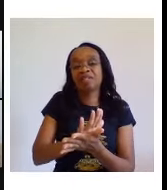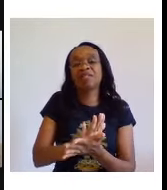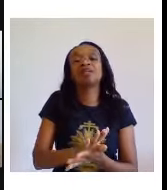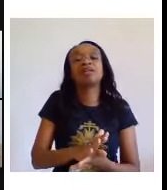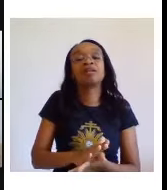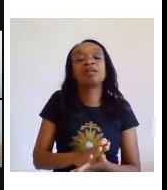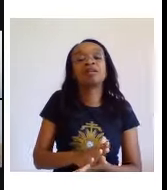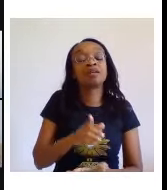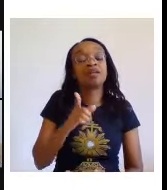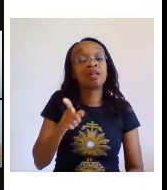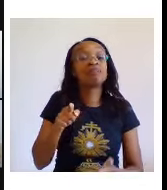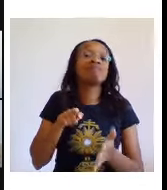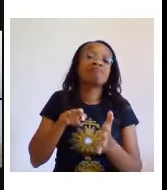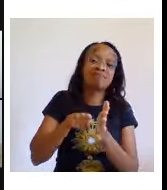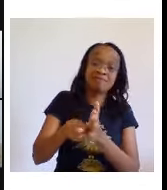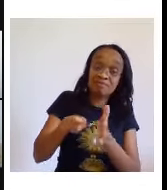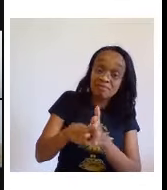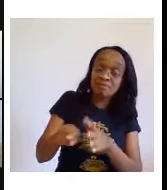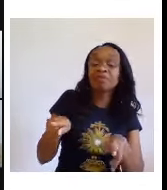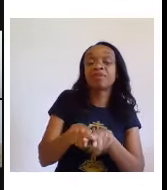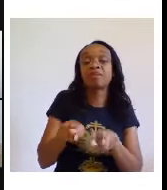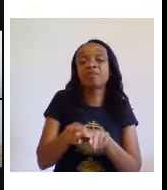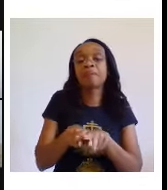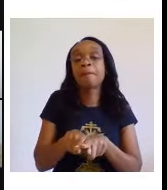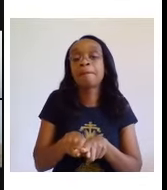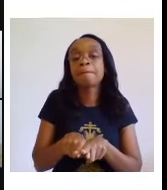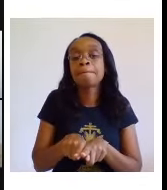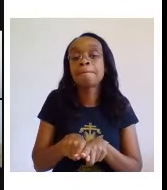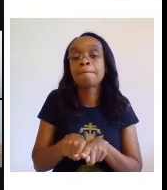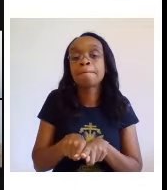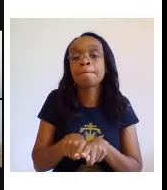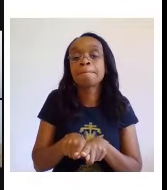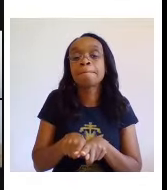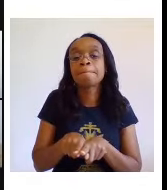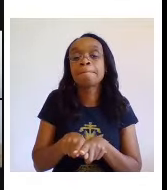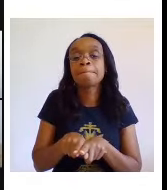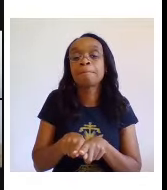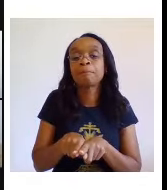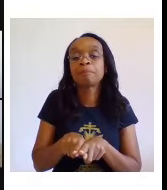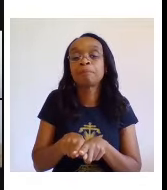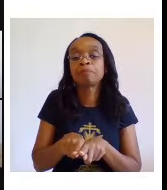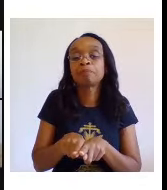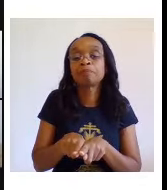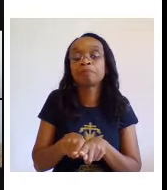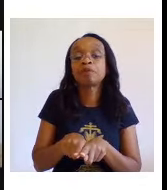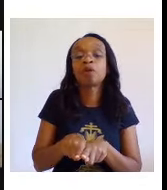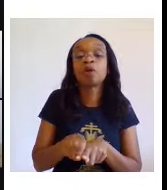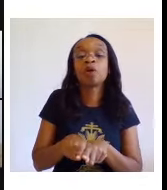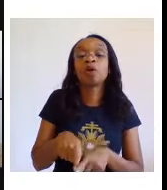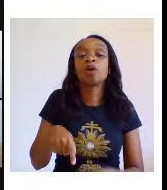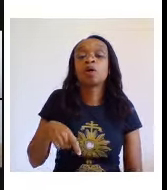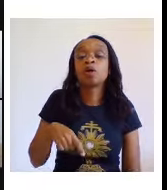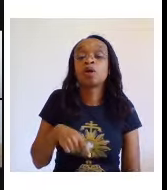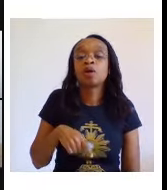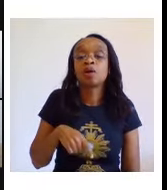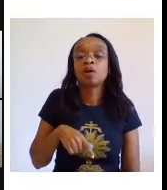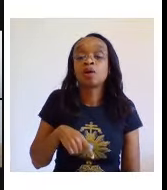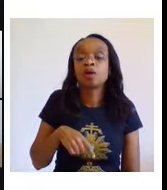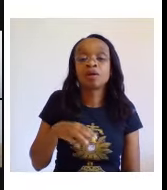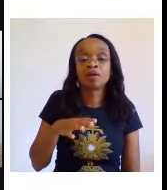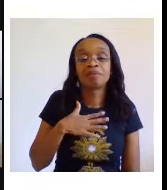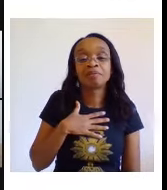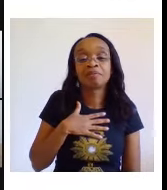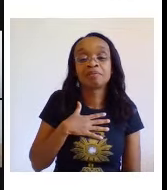queria complementar com uma pergunta que já foi enviada também. É da Mara Débora. Quanto tempo leva... É uma